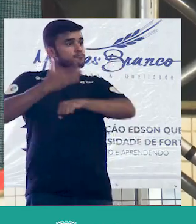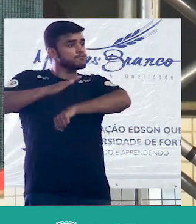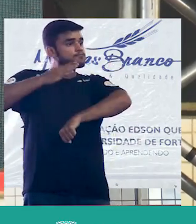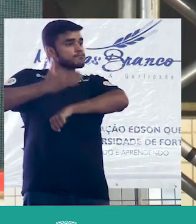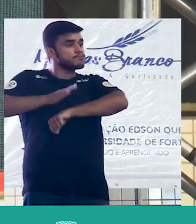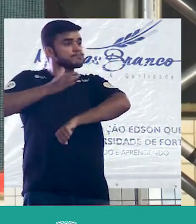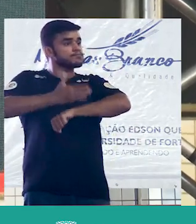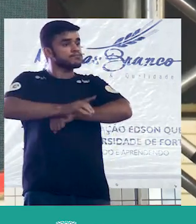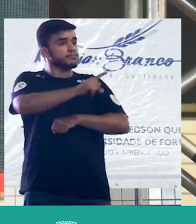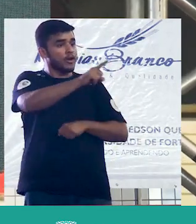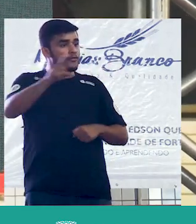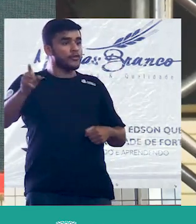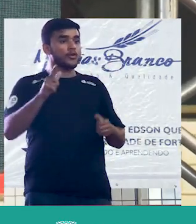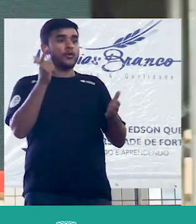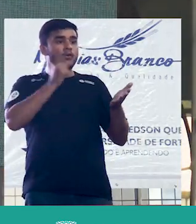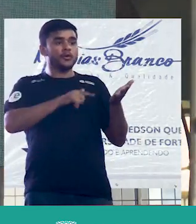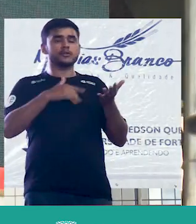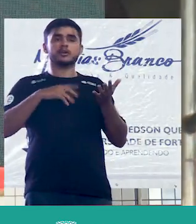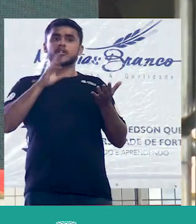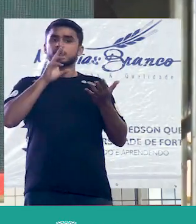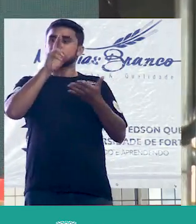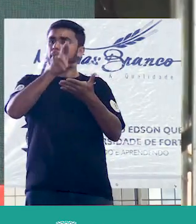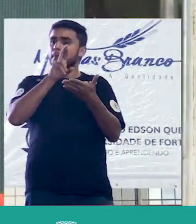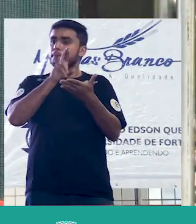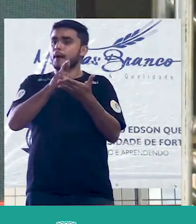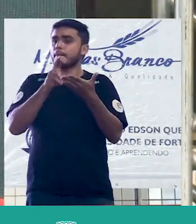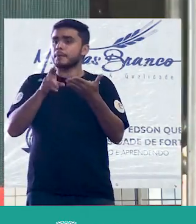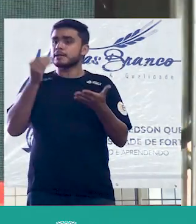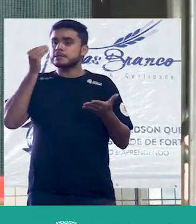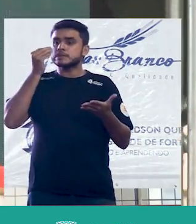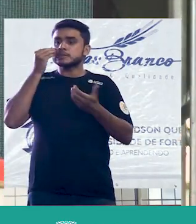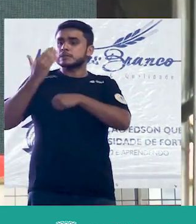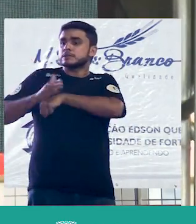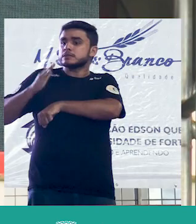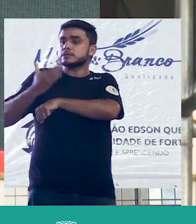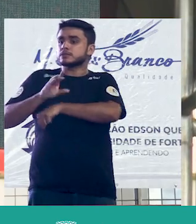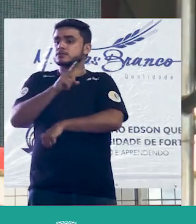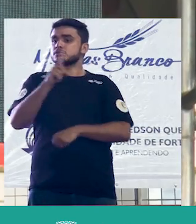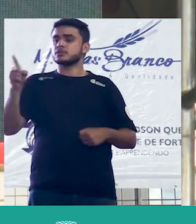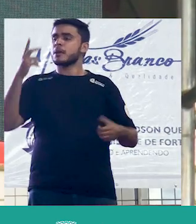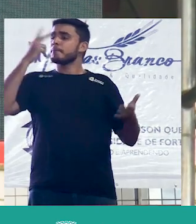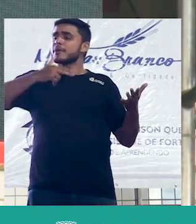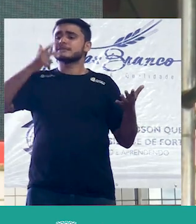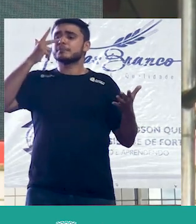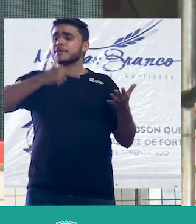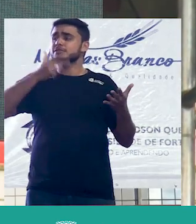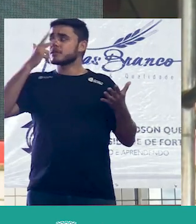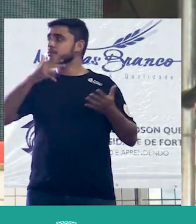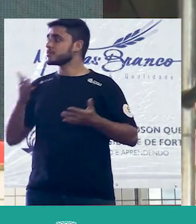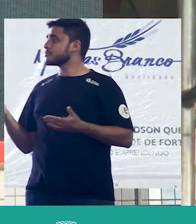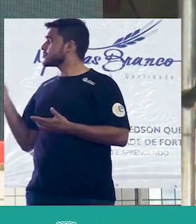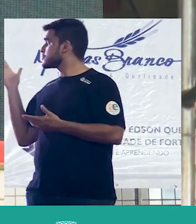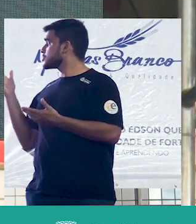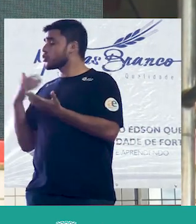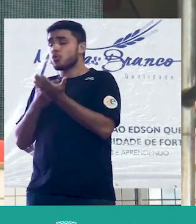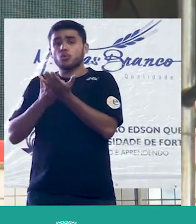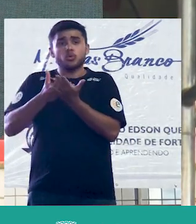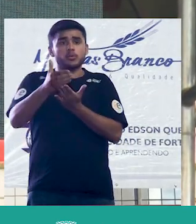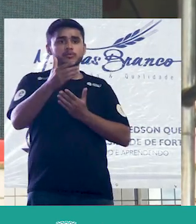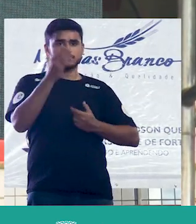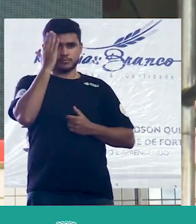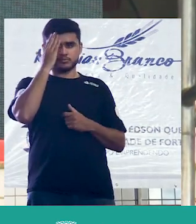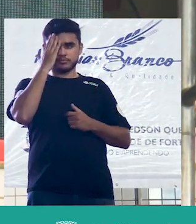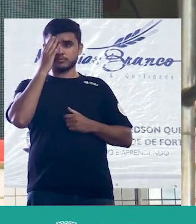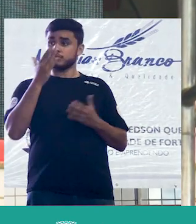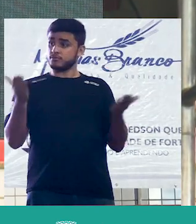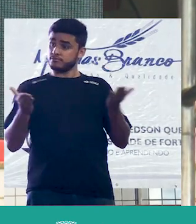essas questões, se você fizer bastante questões, você vai ver que ela é uma coisa muito repetitiva. É só pegar o jeito. E esse